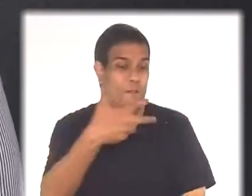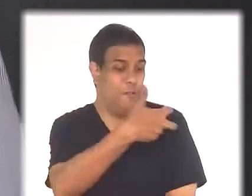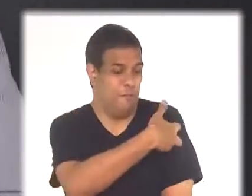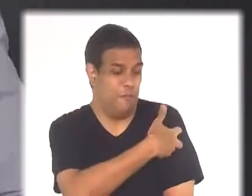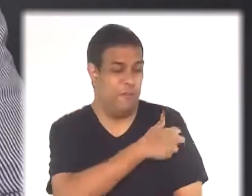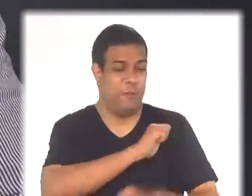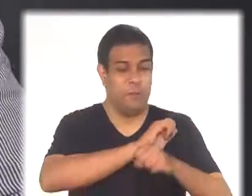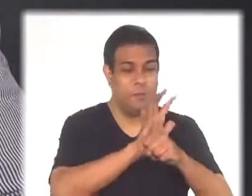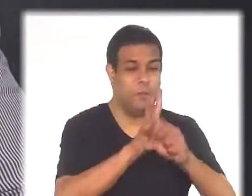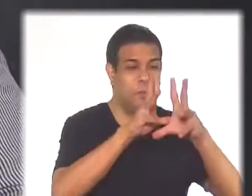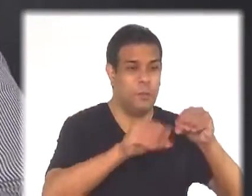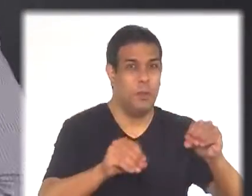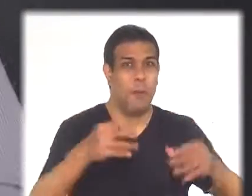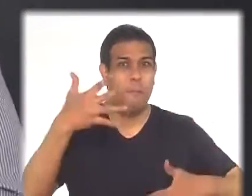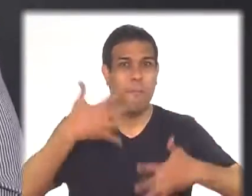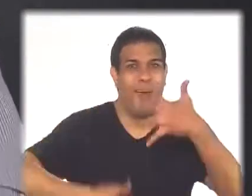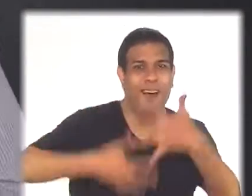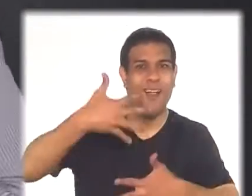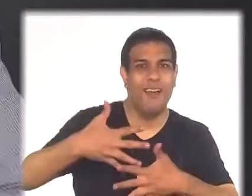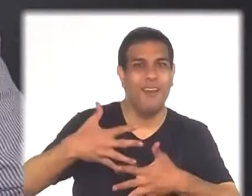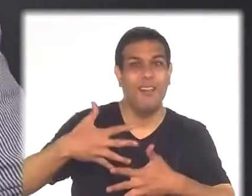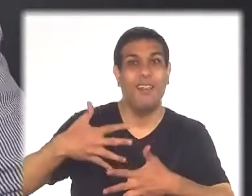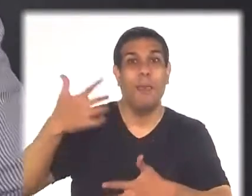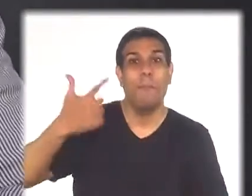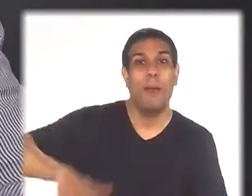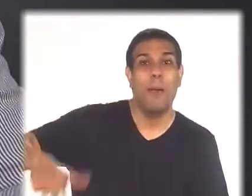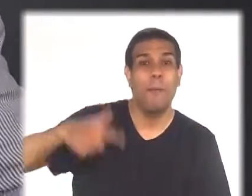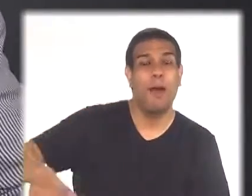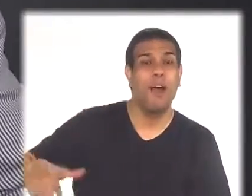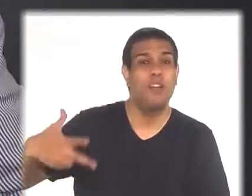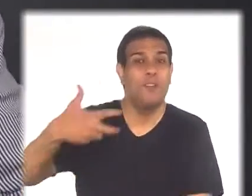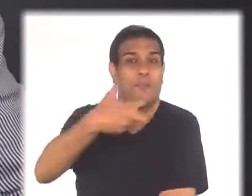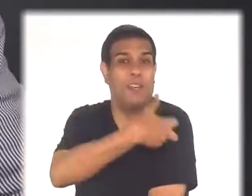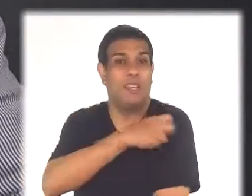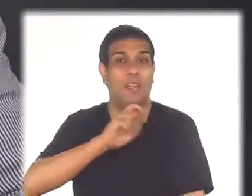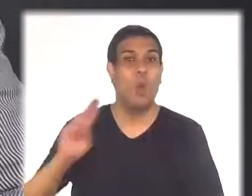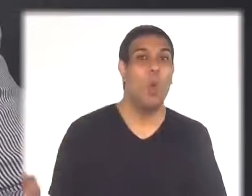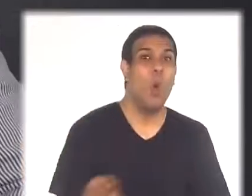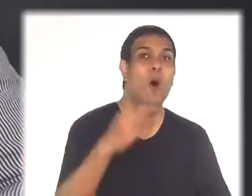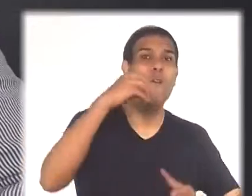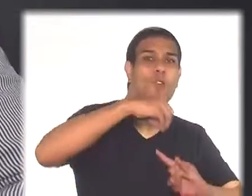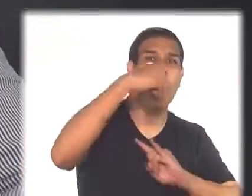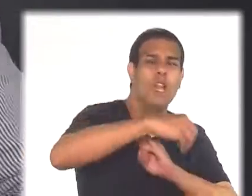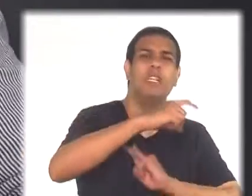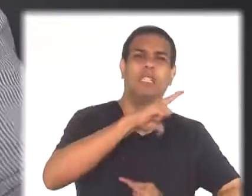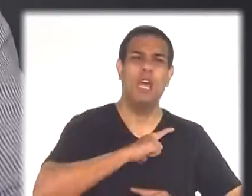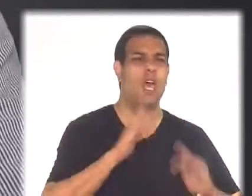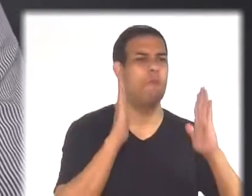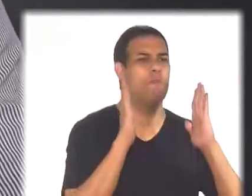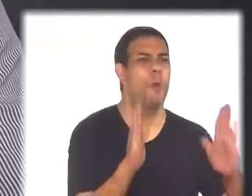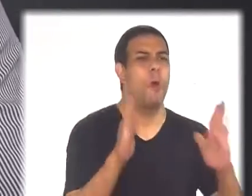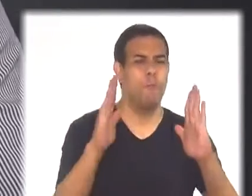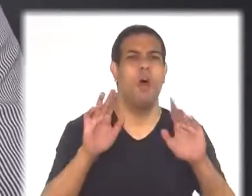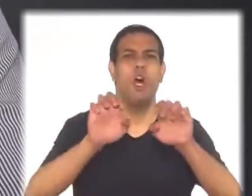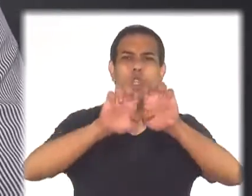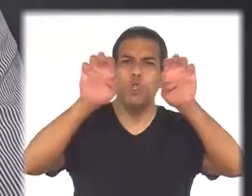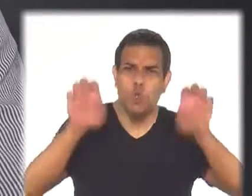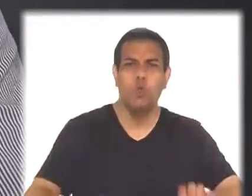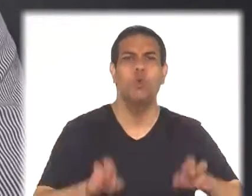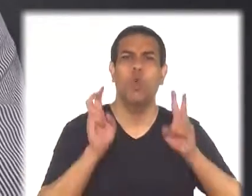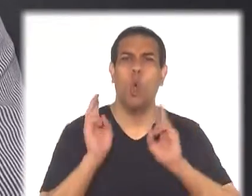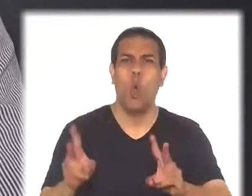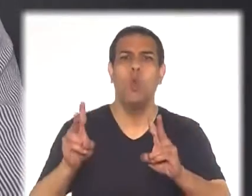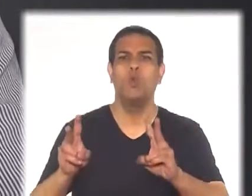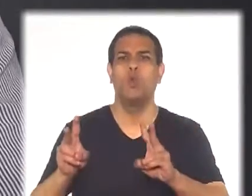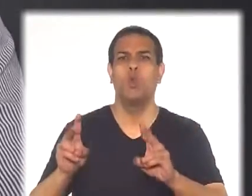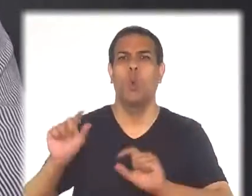grande demanda pela vacina do coronavírus pode atrapalhar a produção de outras vacinas, ou a Fiocruz tem